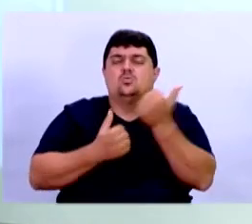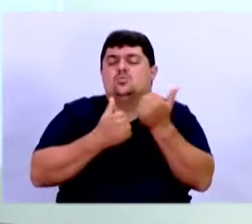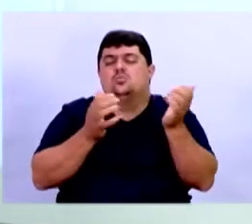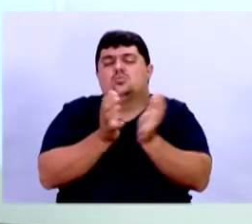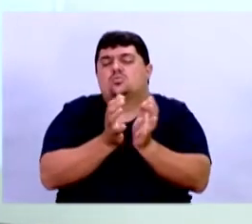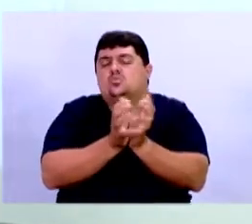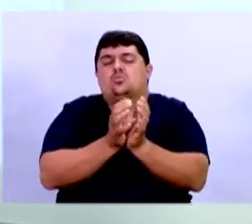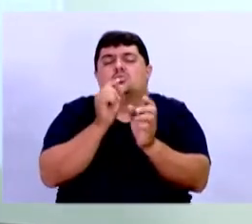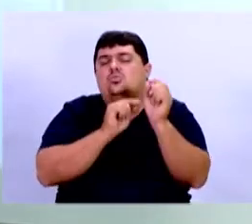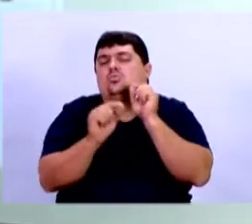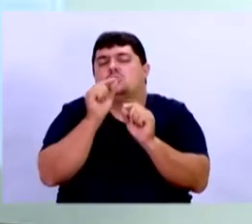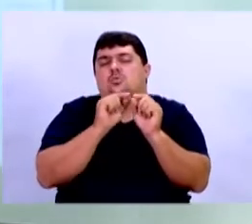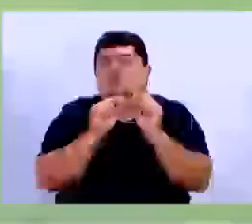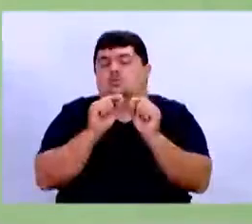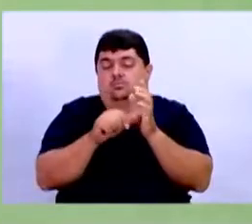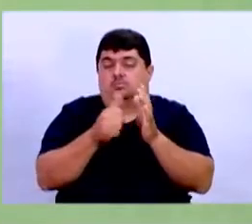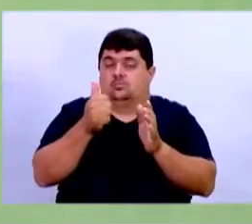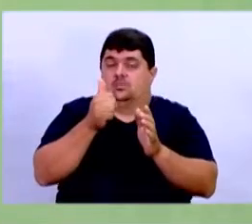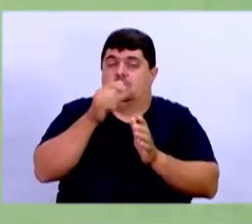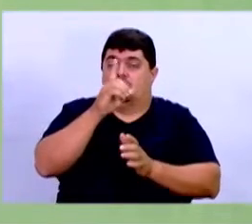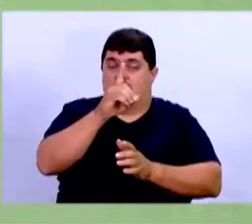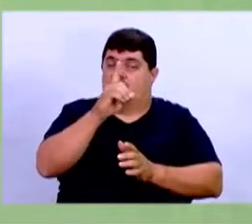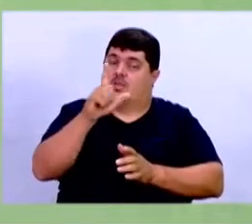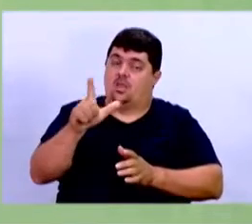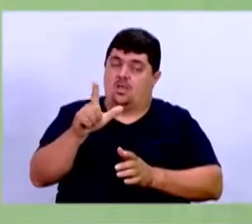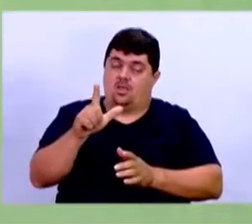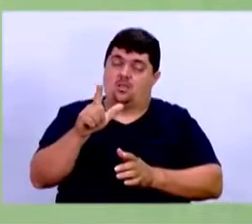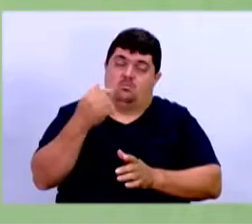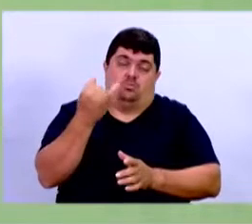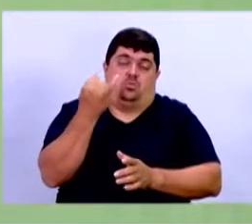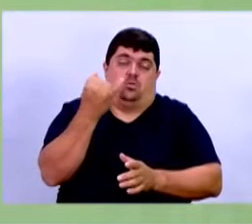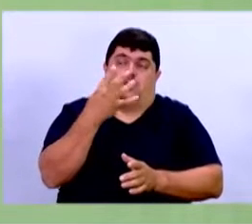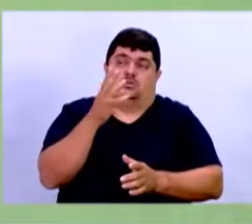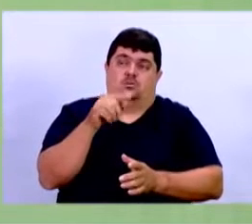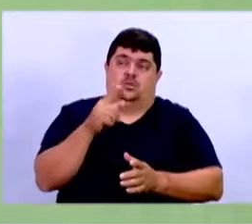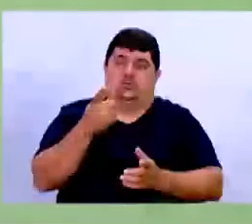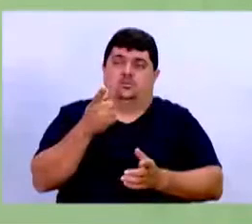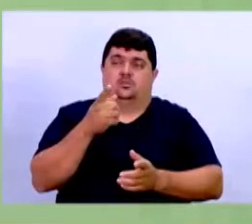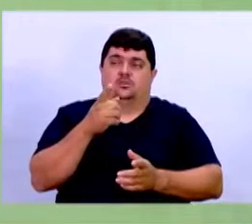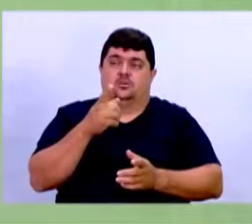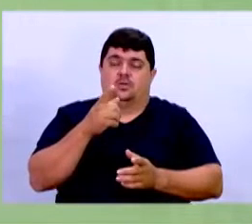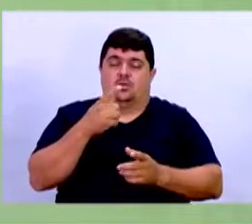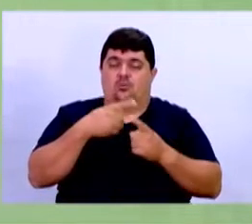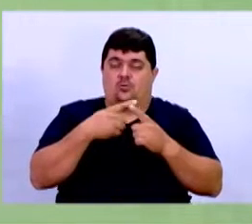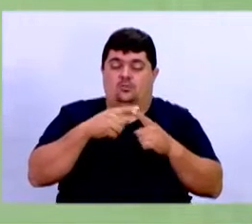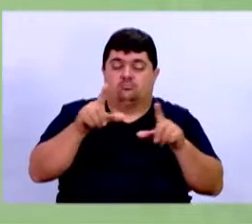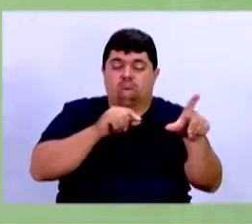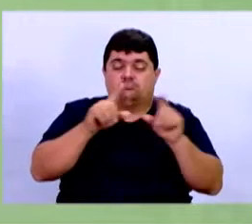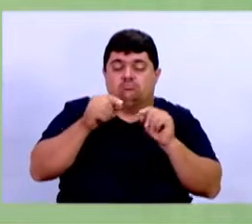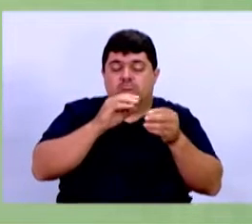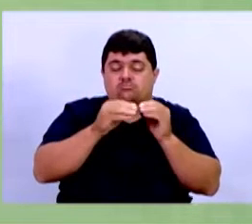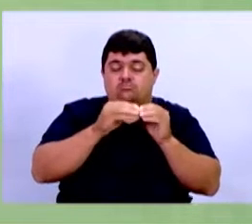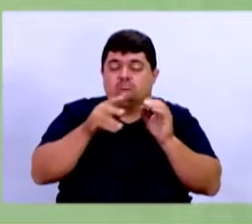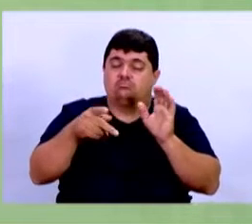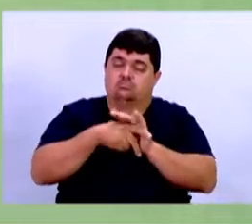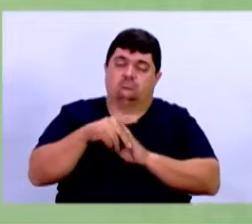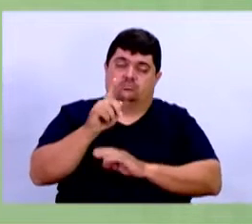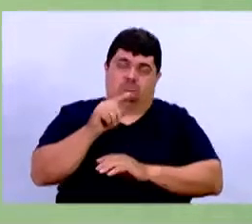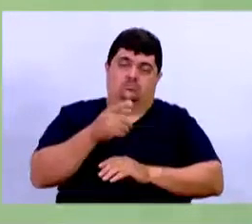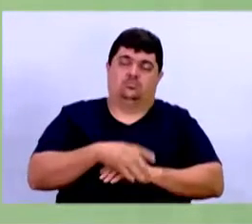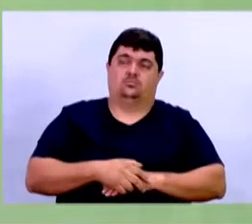entender cada um deles. O primeiro é o DDL, famoso DDL, que é a linguagem de definição de dados.